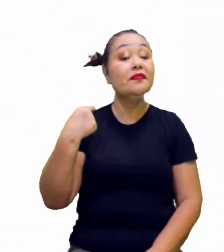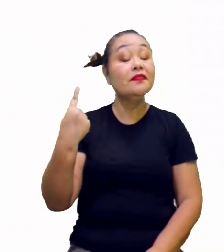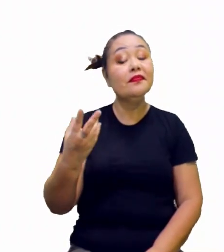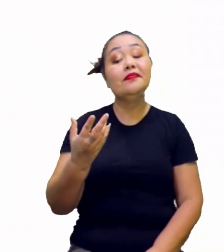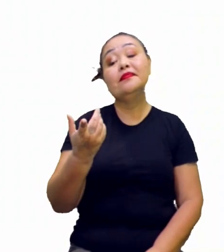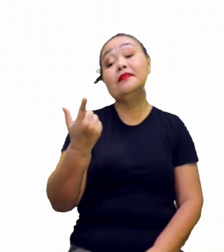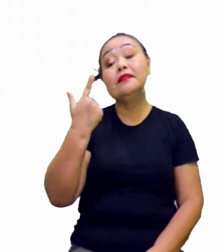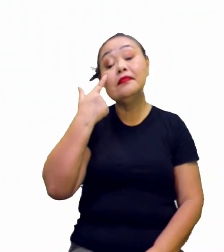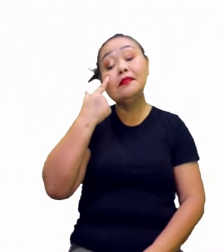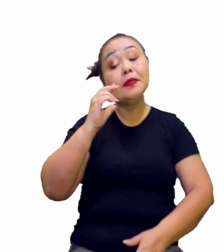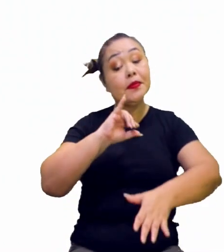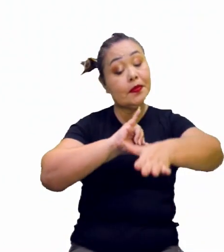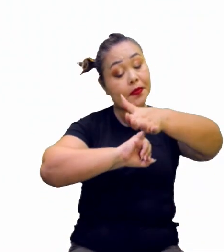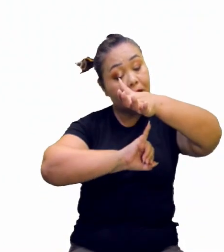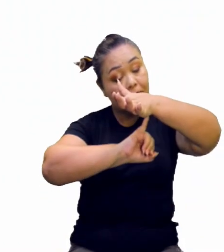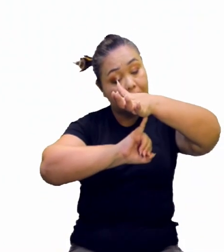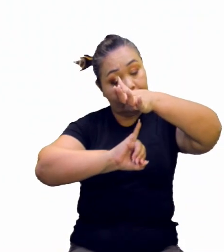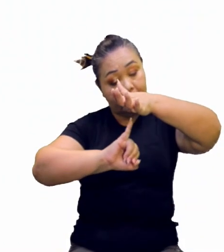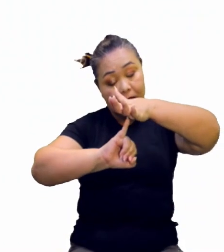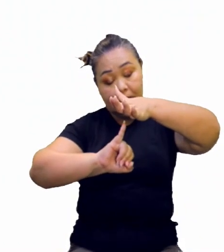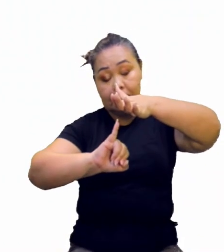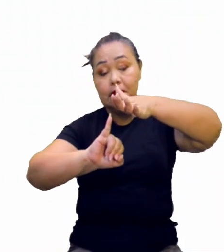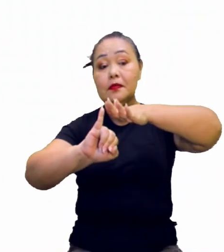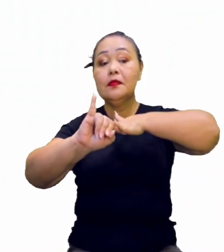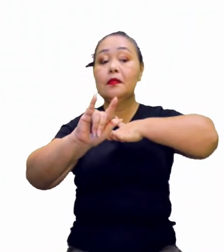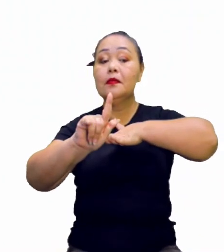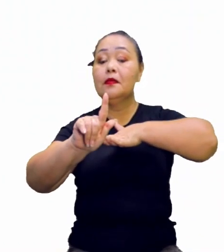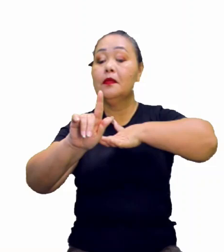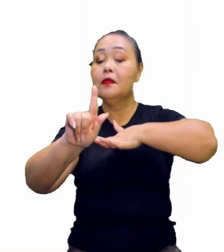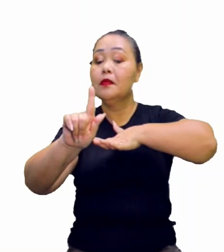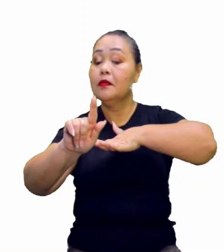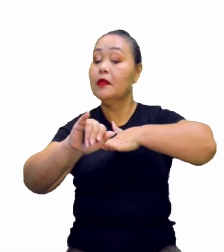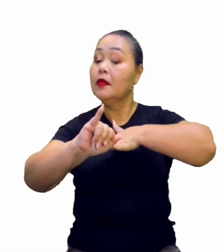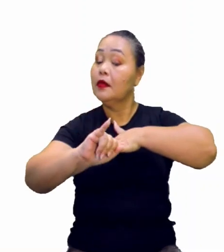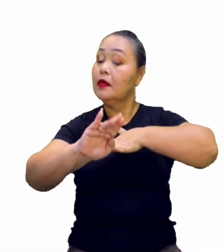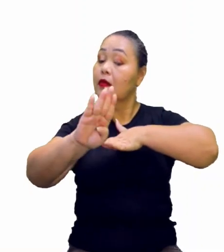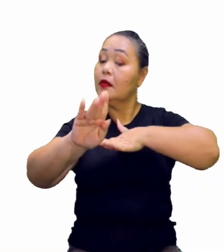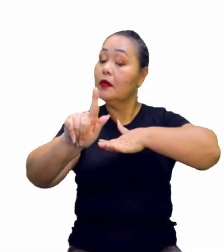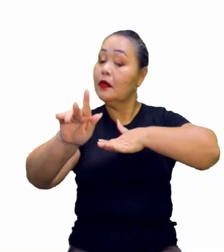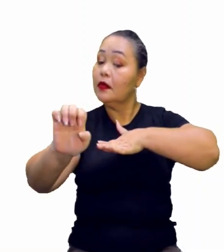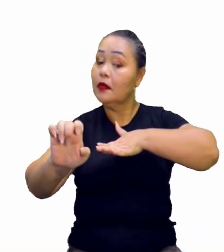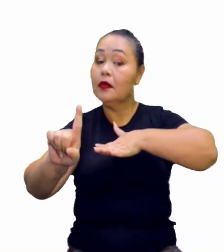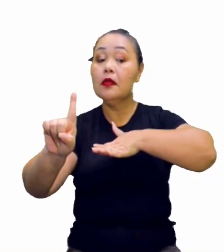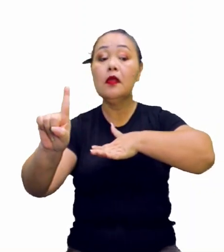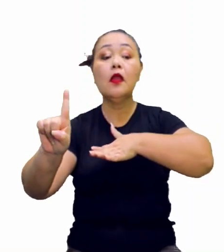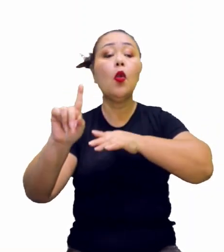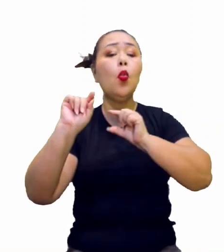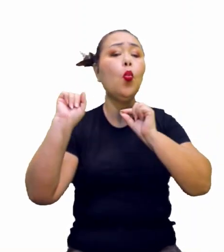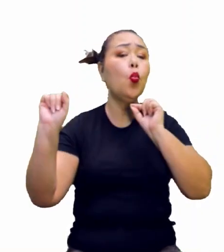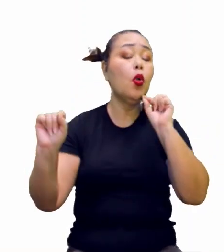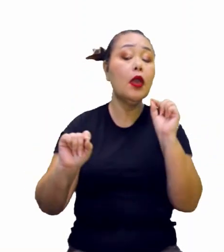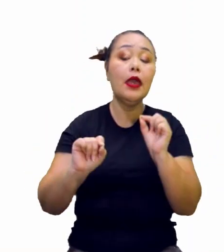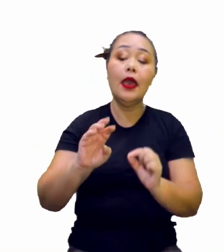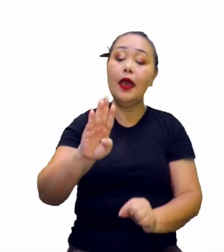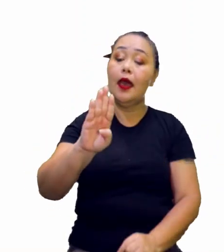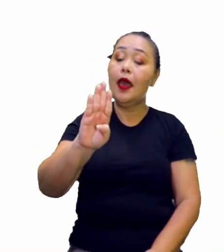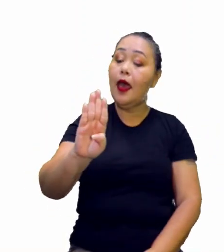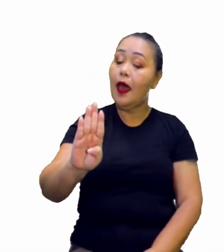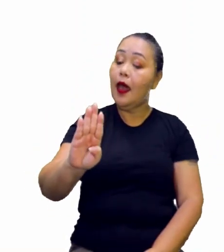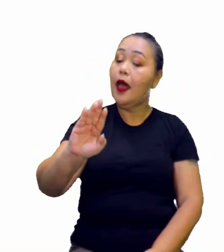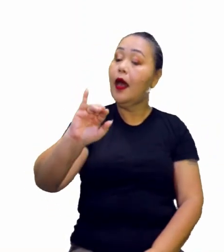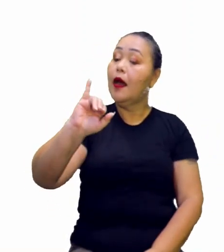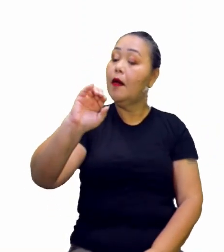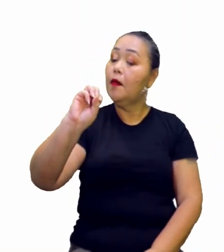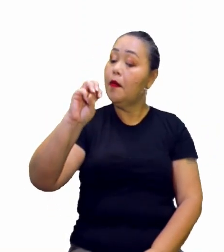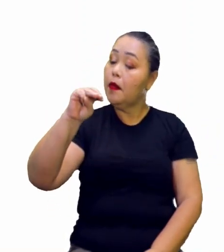Segundo o IBGE, bioma olha aí, ó, um conjunto de vida vegetal